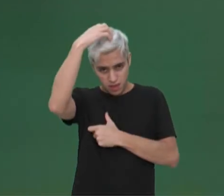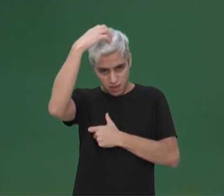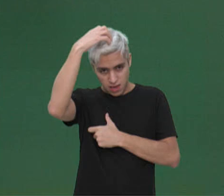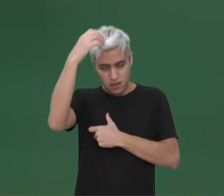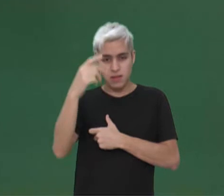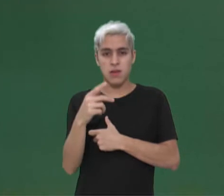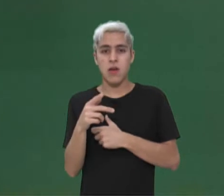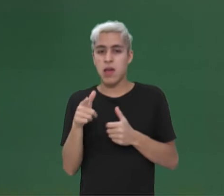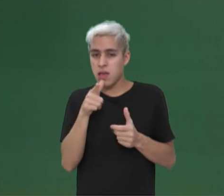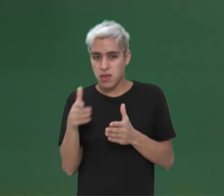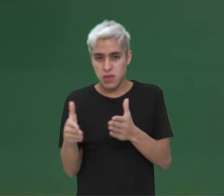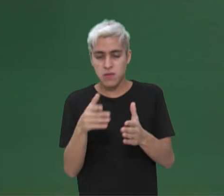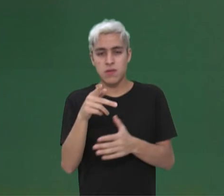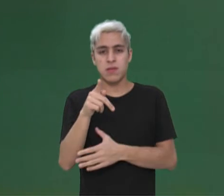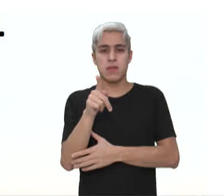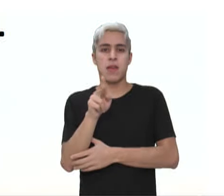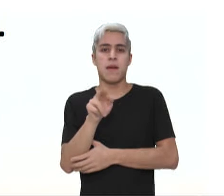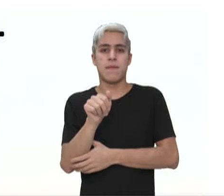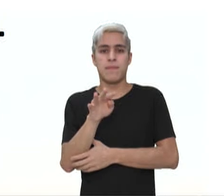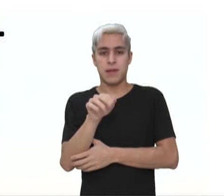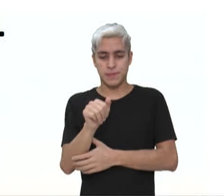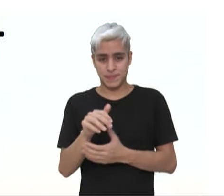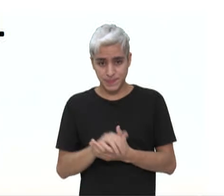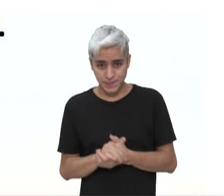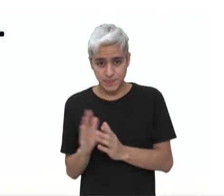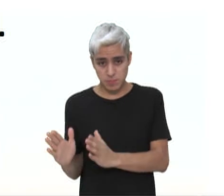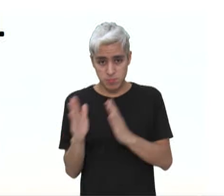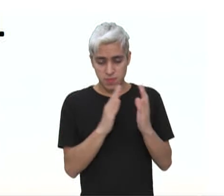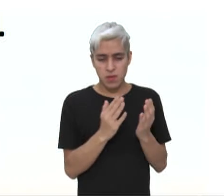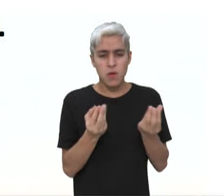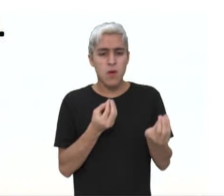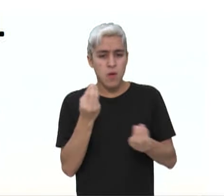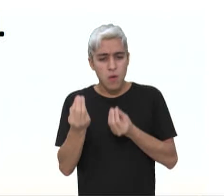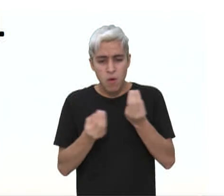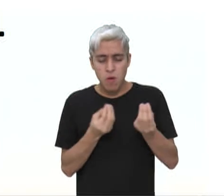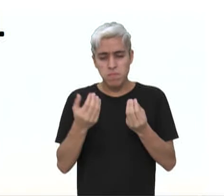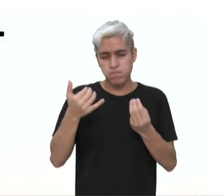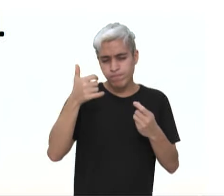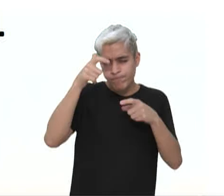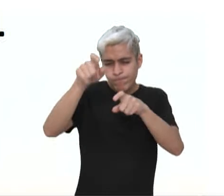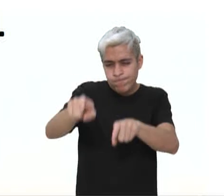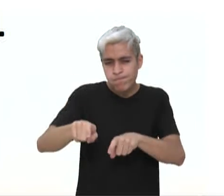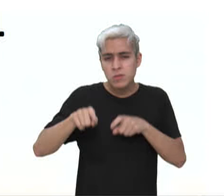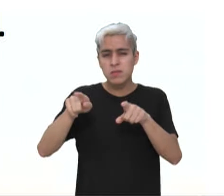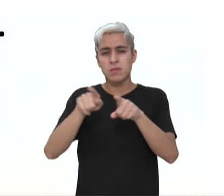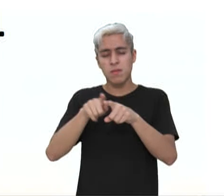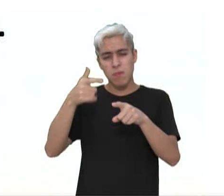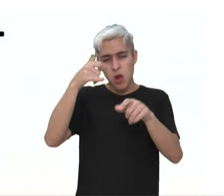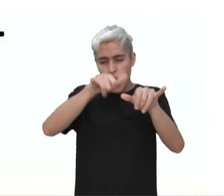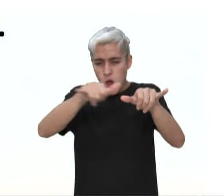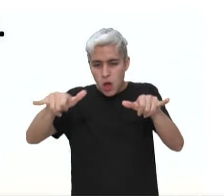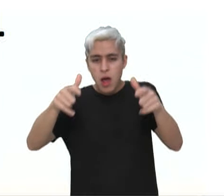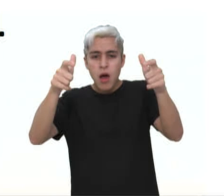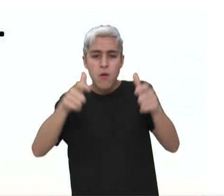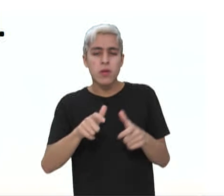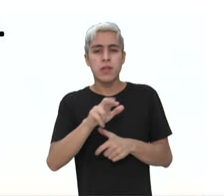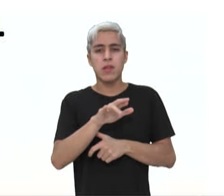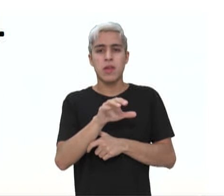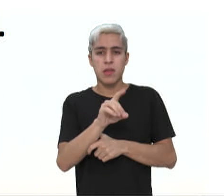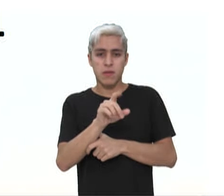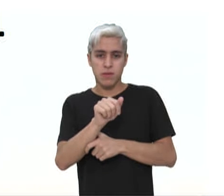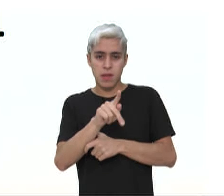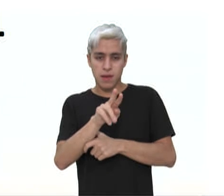vice-reinos formados depois. A produção agrícola para o mercado externo acontecia principalmente no Rio da Prata e